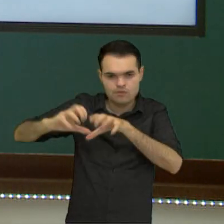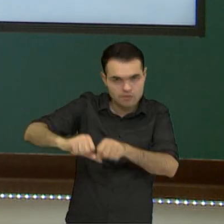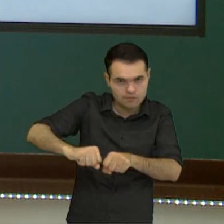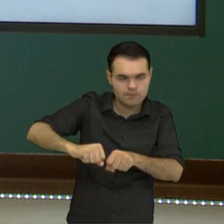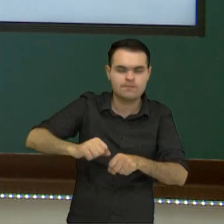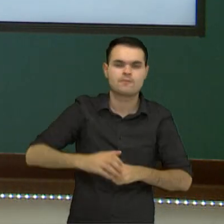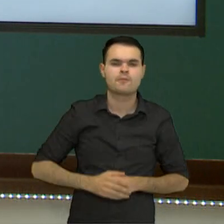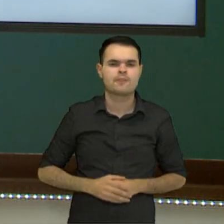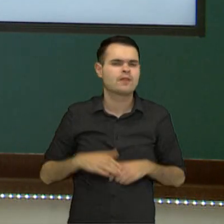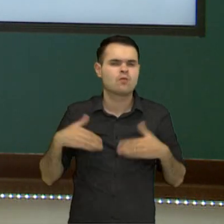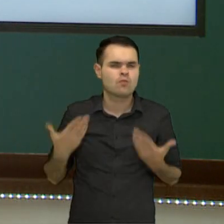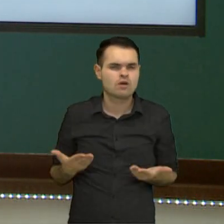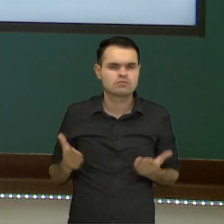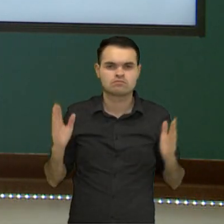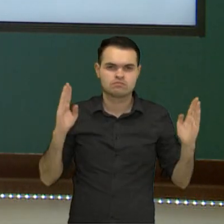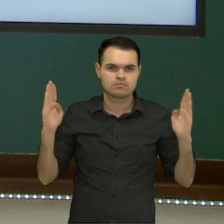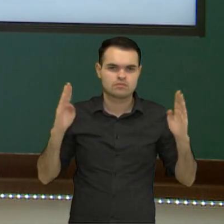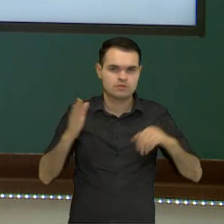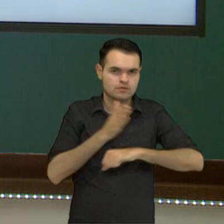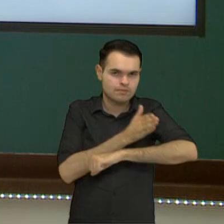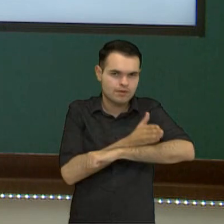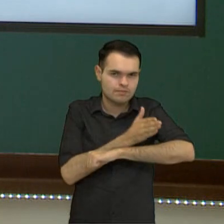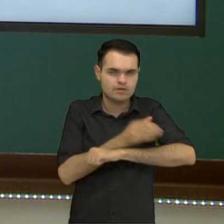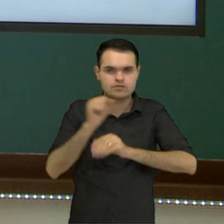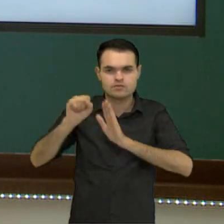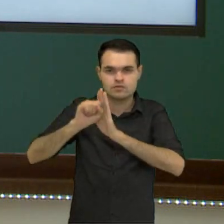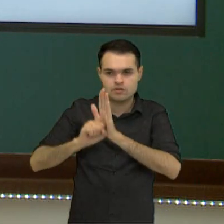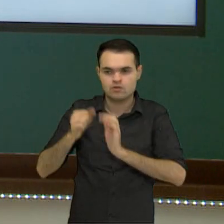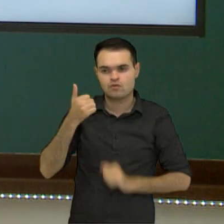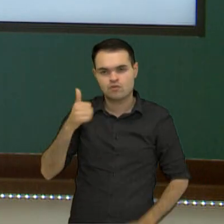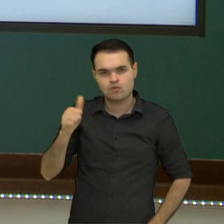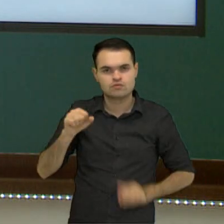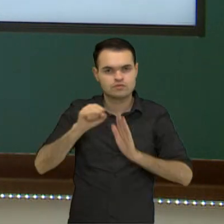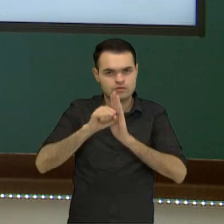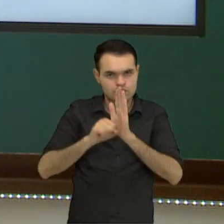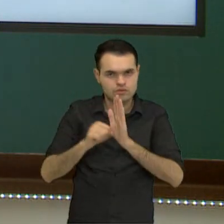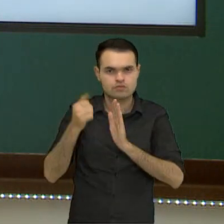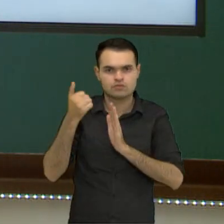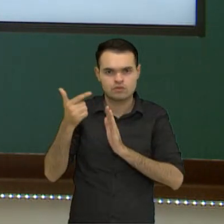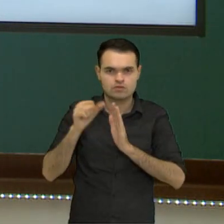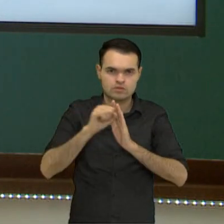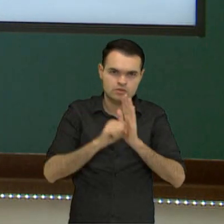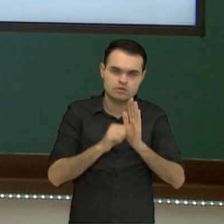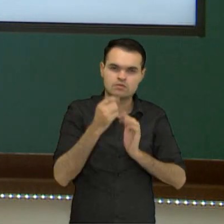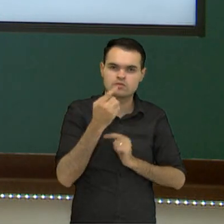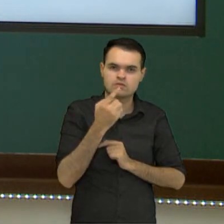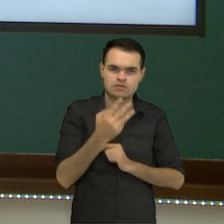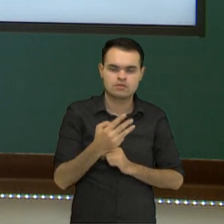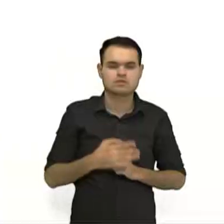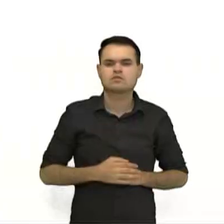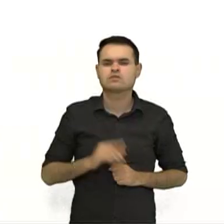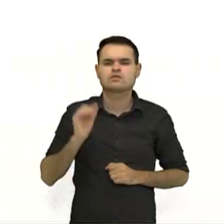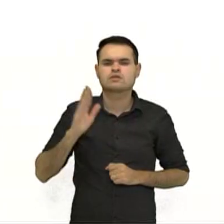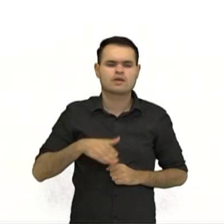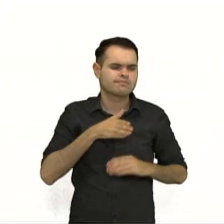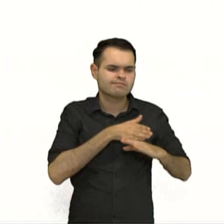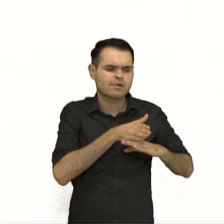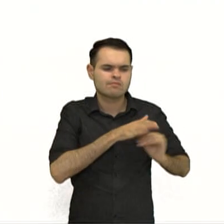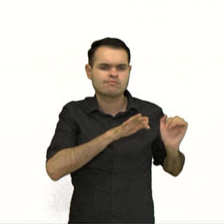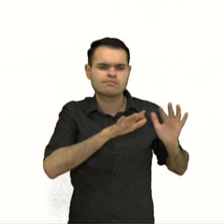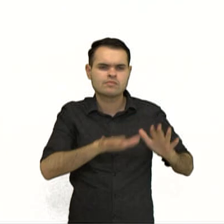muçulmanos. Quando? Durante a Idade Média, século XI, XII, XIII. E quem participava? Nobres,